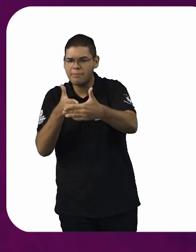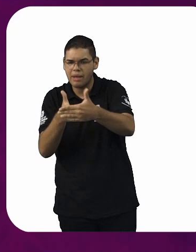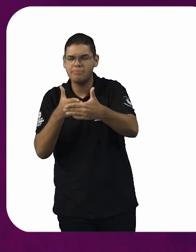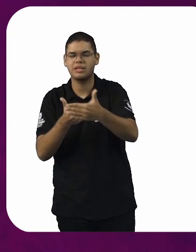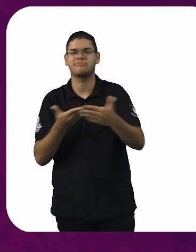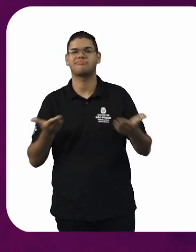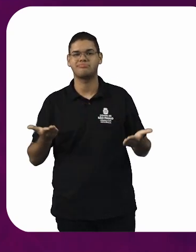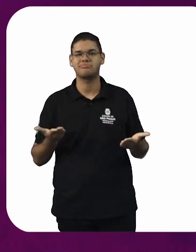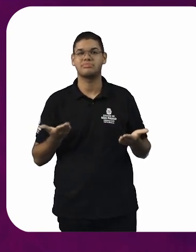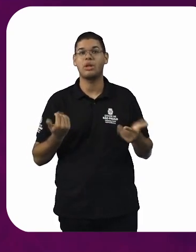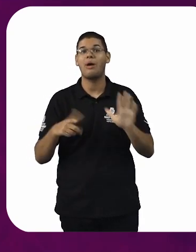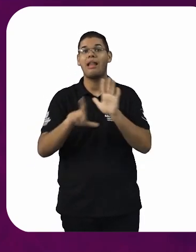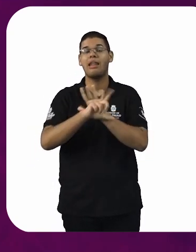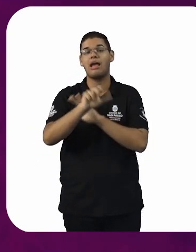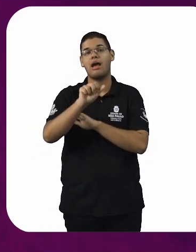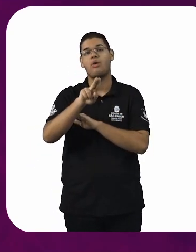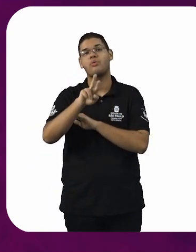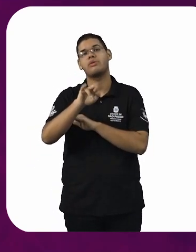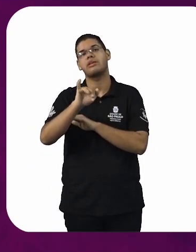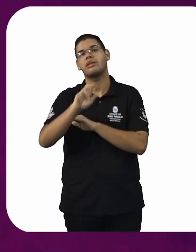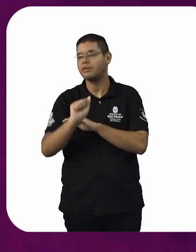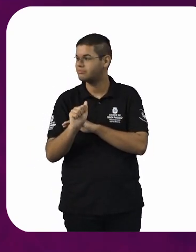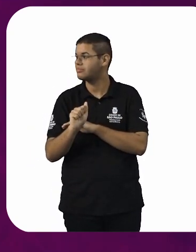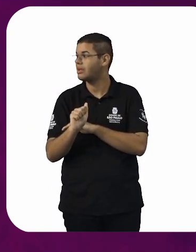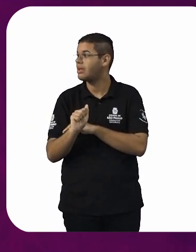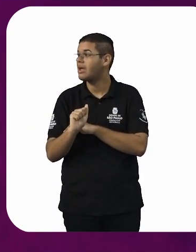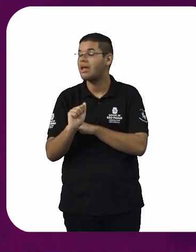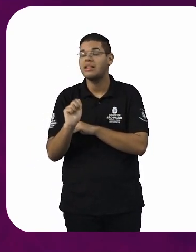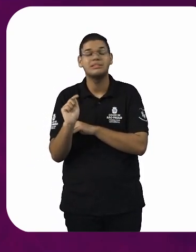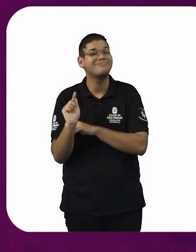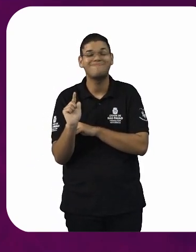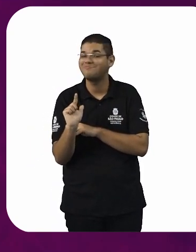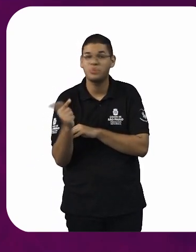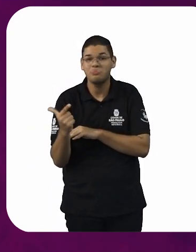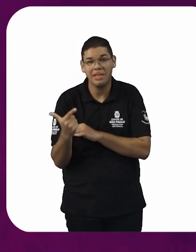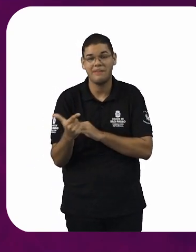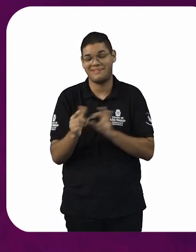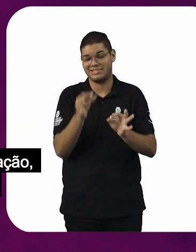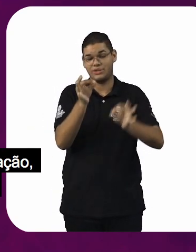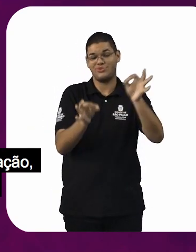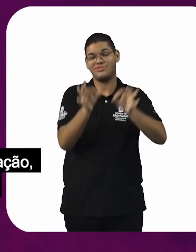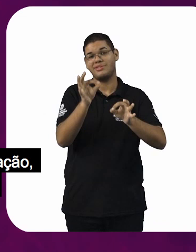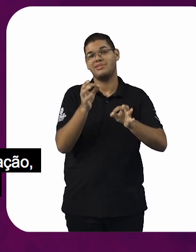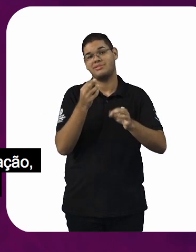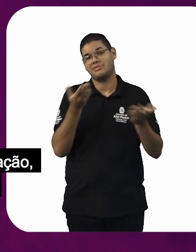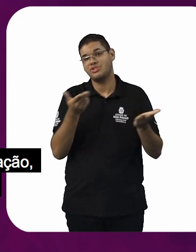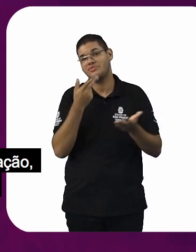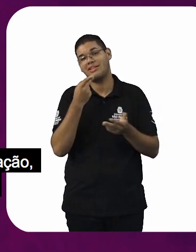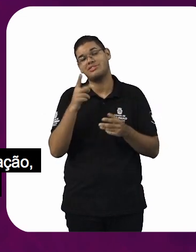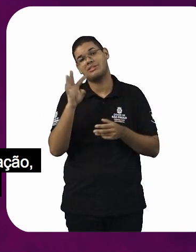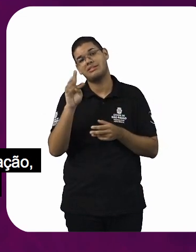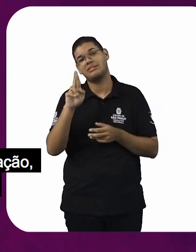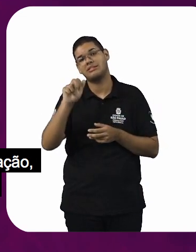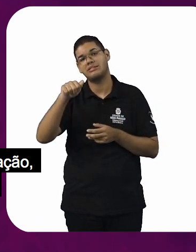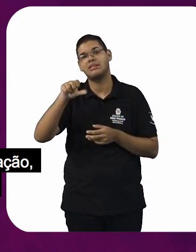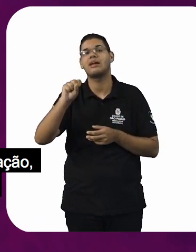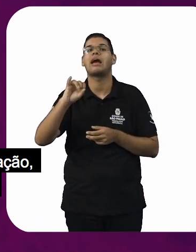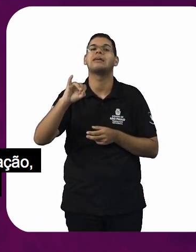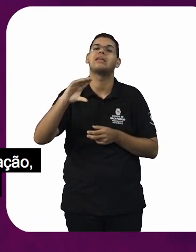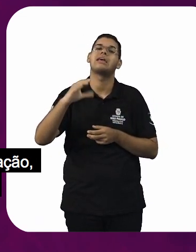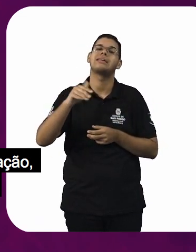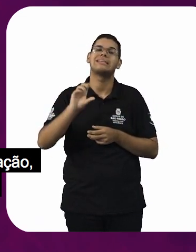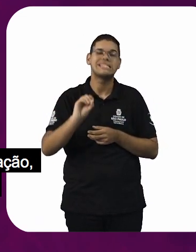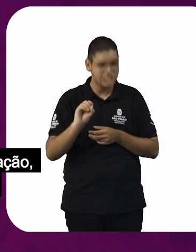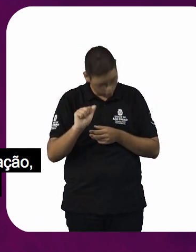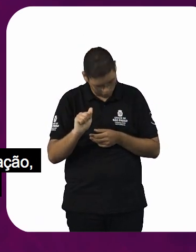né, isoladamente, ela não teve essa justiça que a gente chama de transição. Essas pessoas vão sair da condição